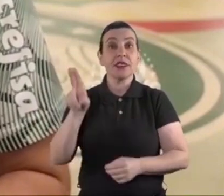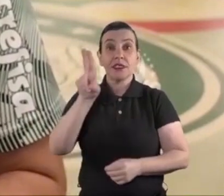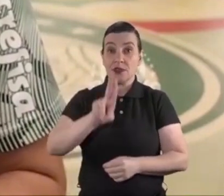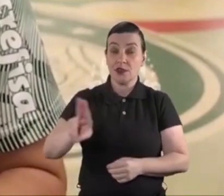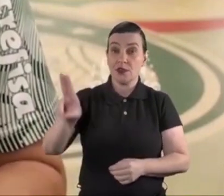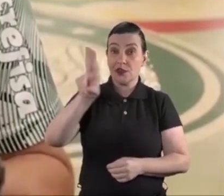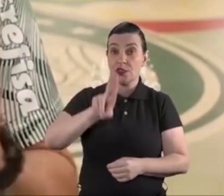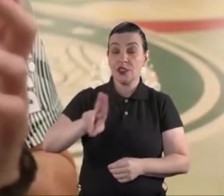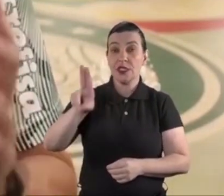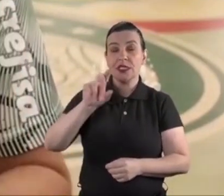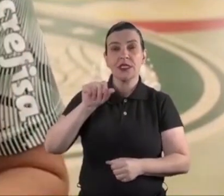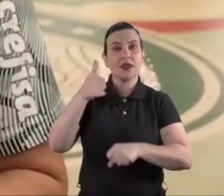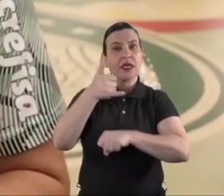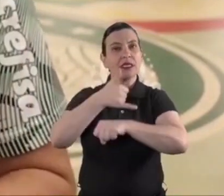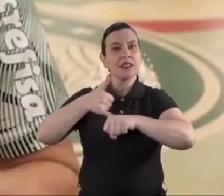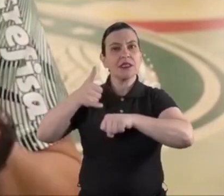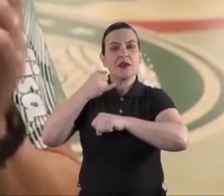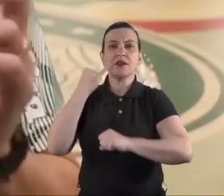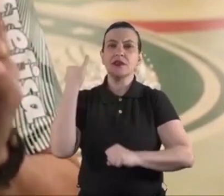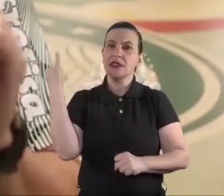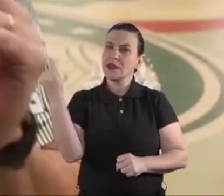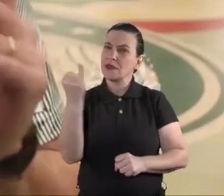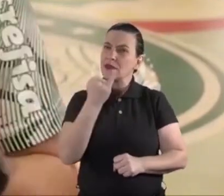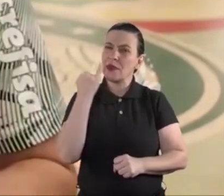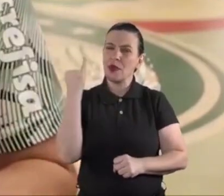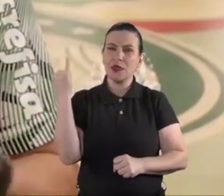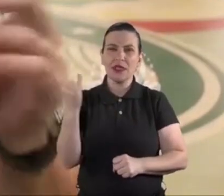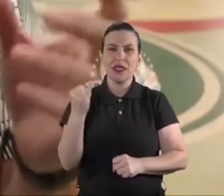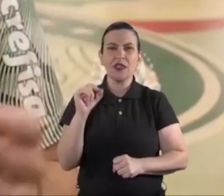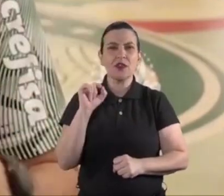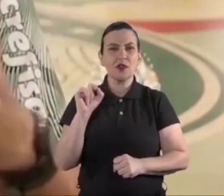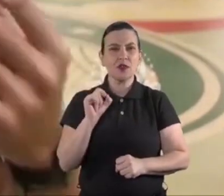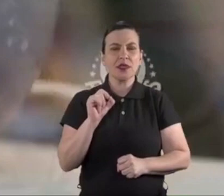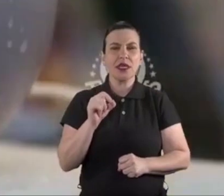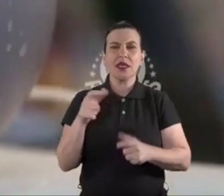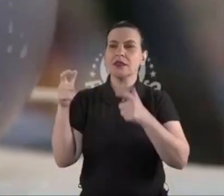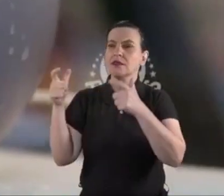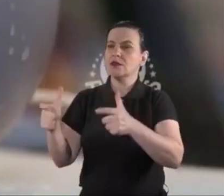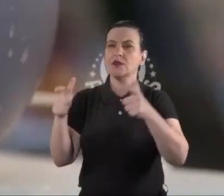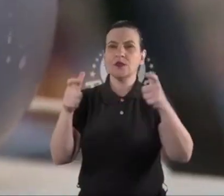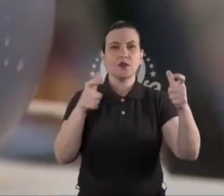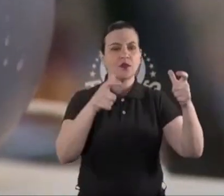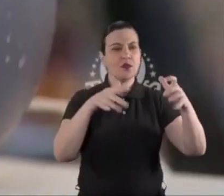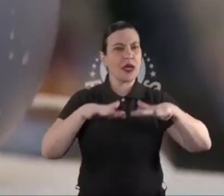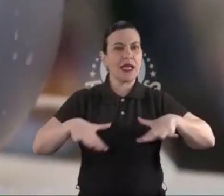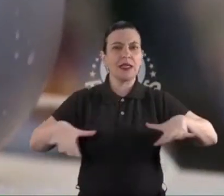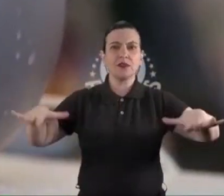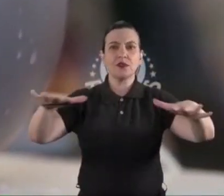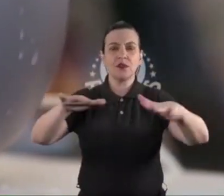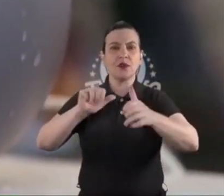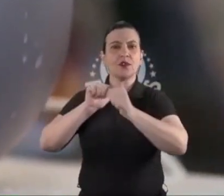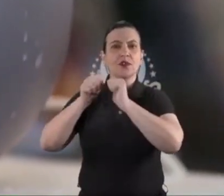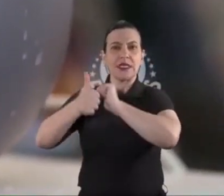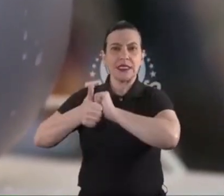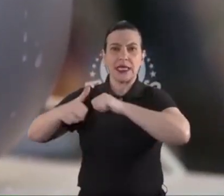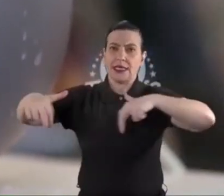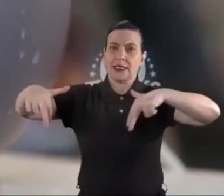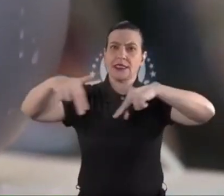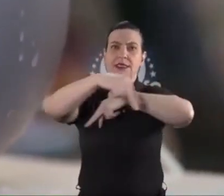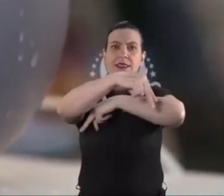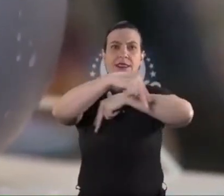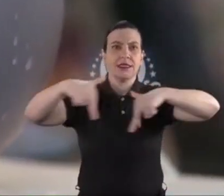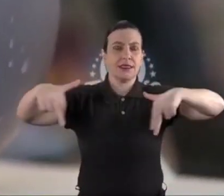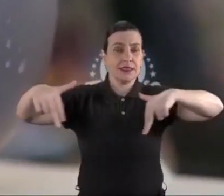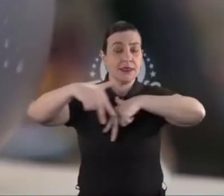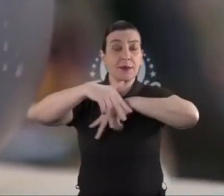utilizamos esses óleos essenciais em todos os ambientes onde esses atletas circulam, né?